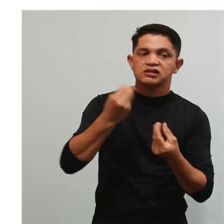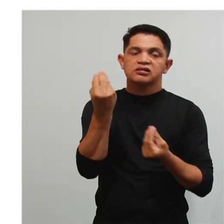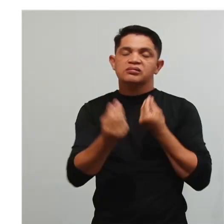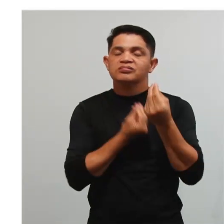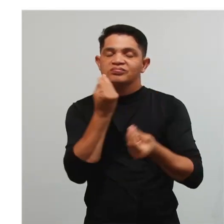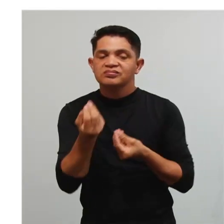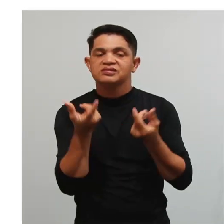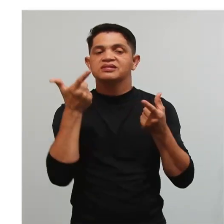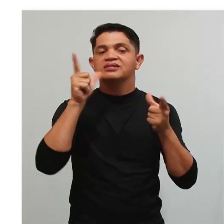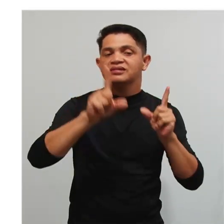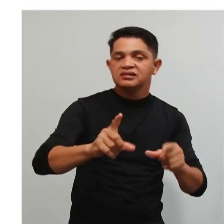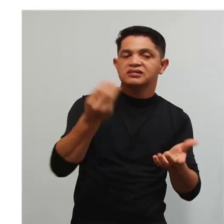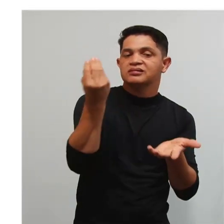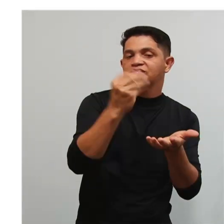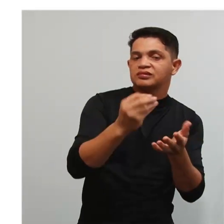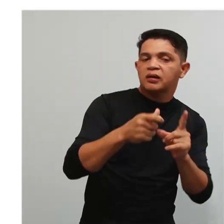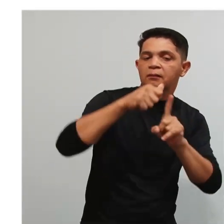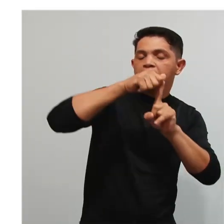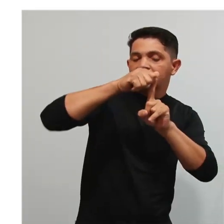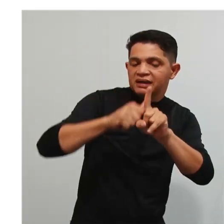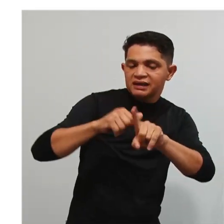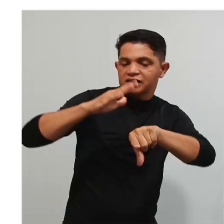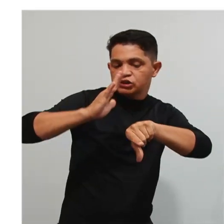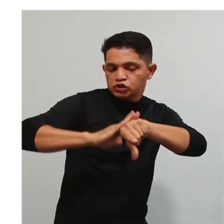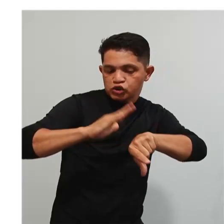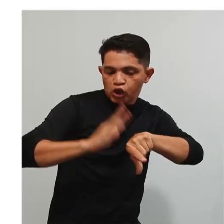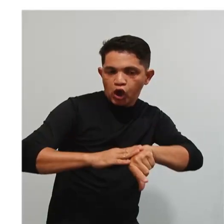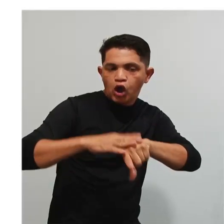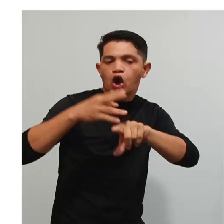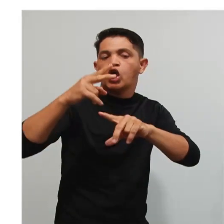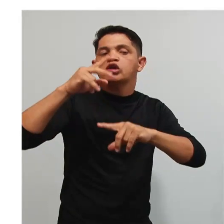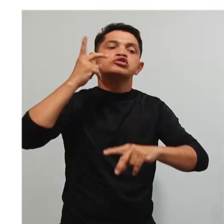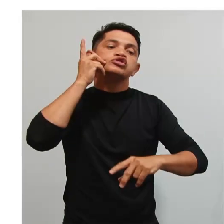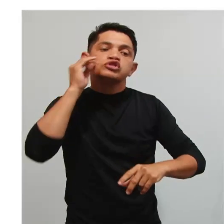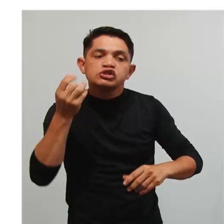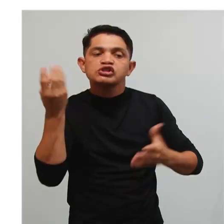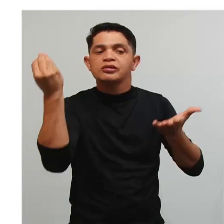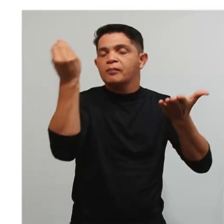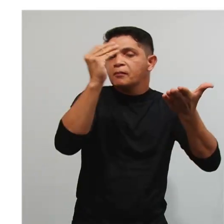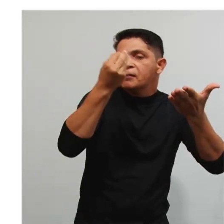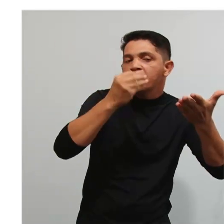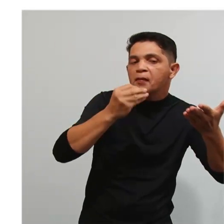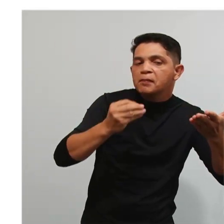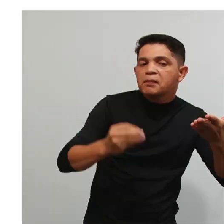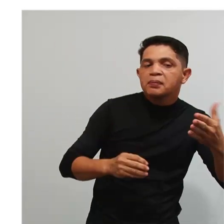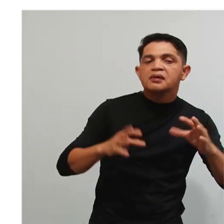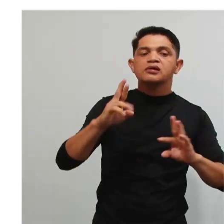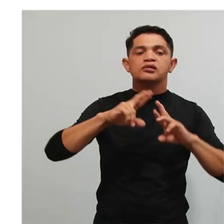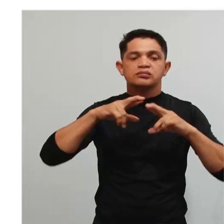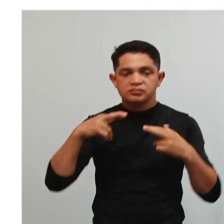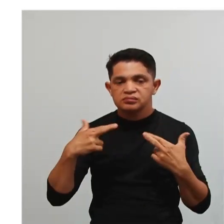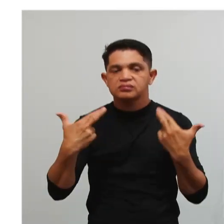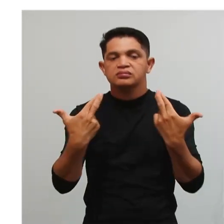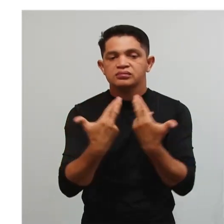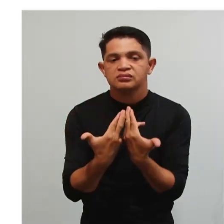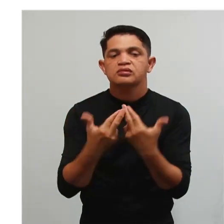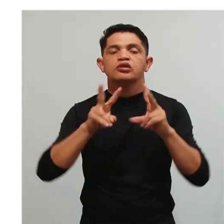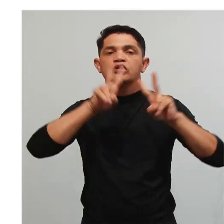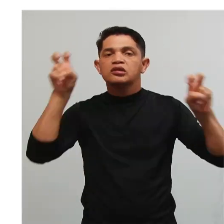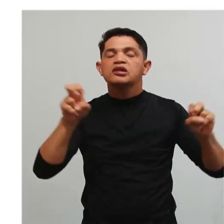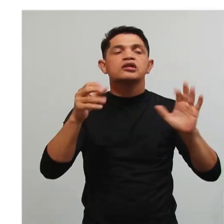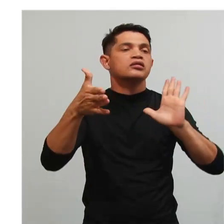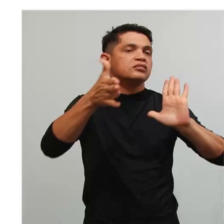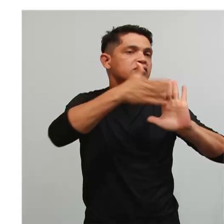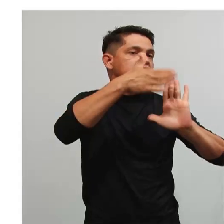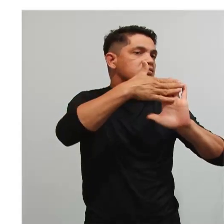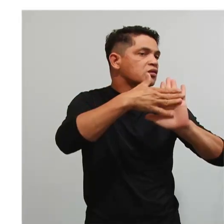dia, mês e ano, hora da reunião, grafados por extenso. Essa é uma característica específica da ata. Então,